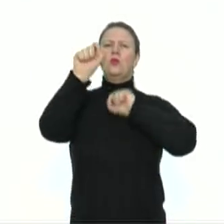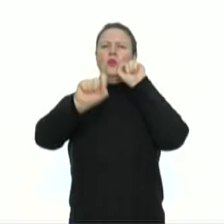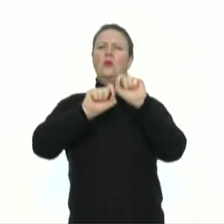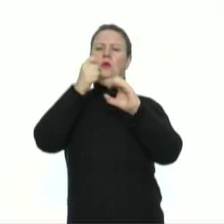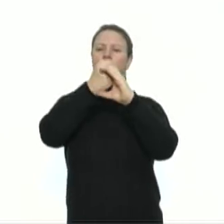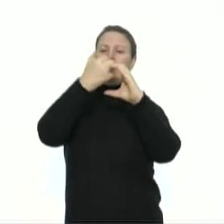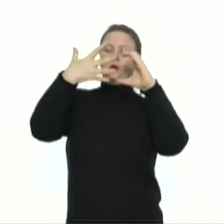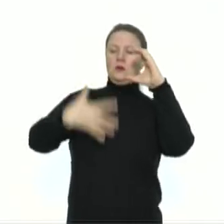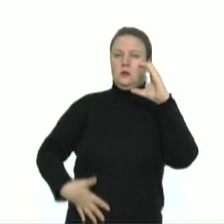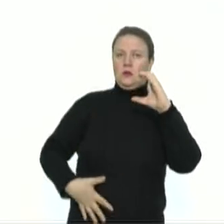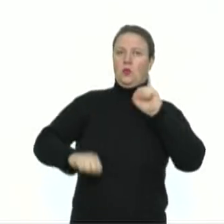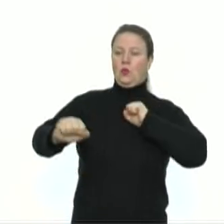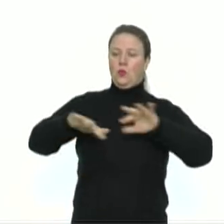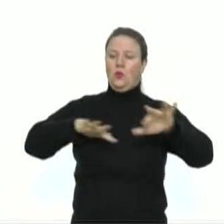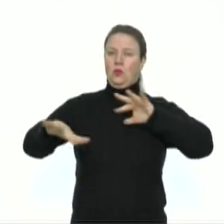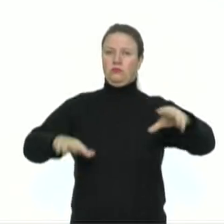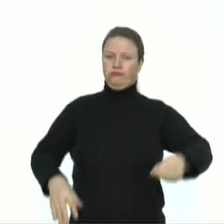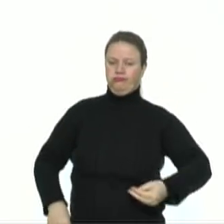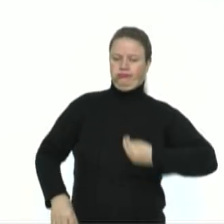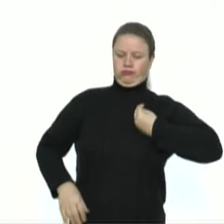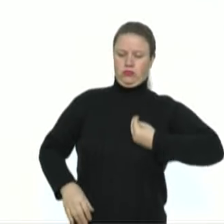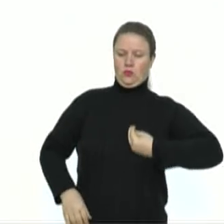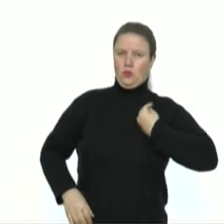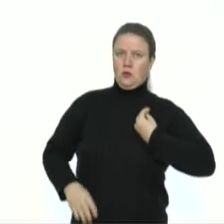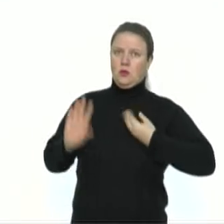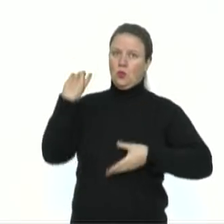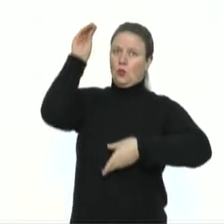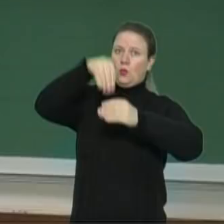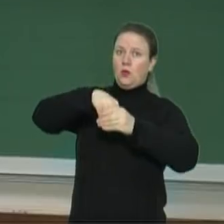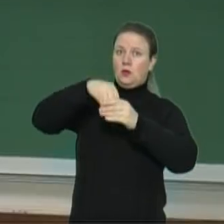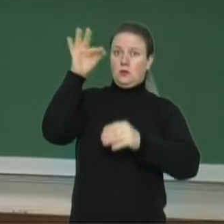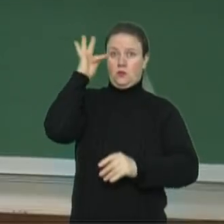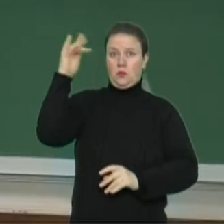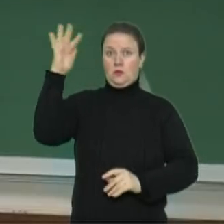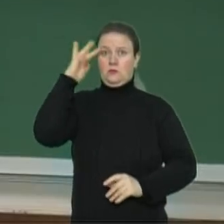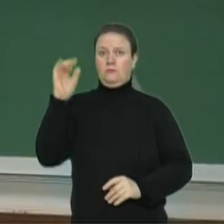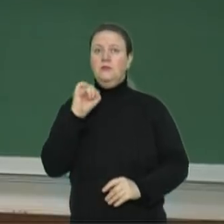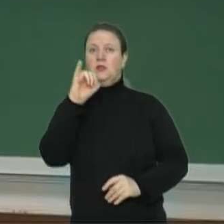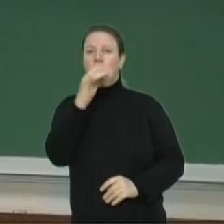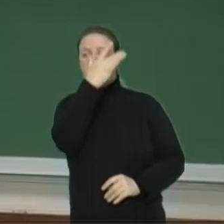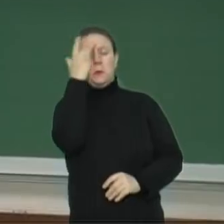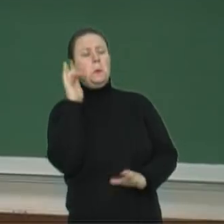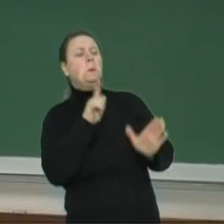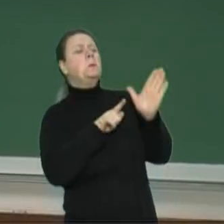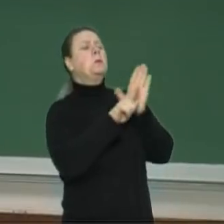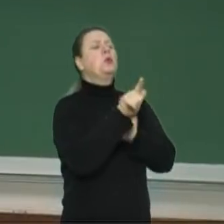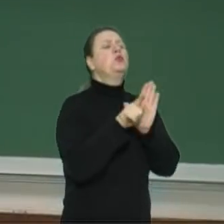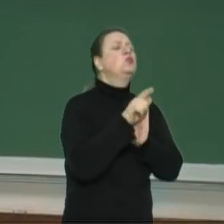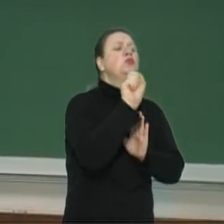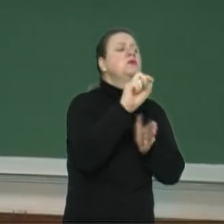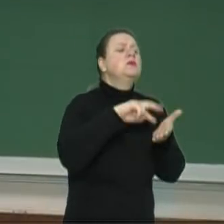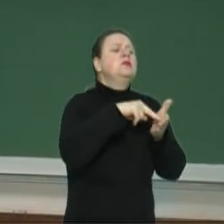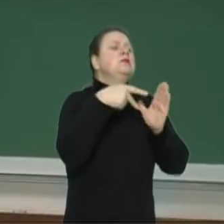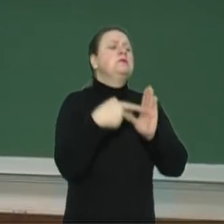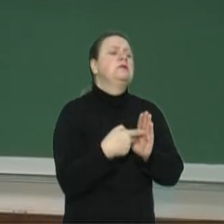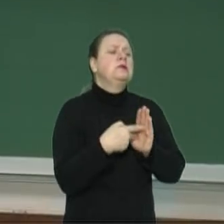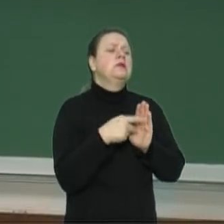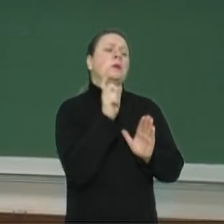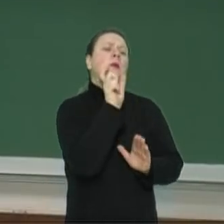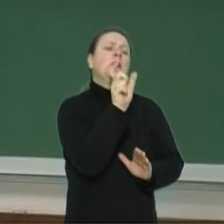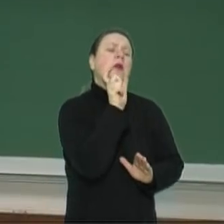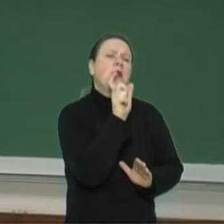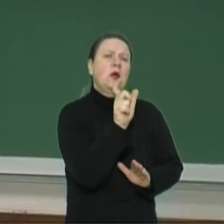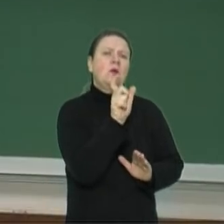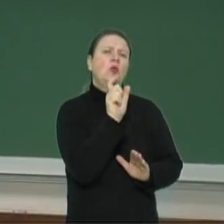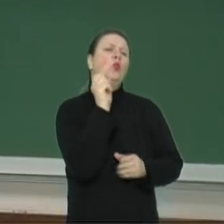características do movimento existencialista dentro da filosofia. Se alguém te perguntasse, o que é existencialismo, como